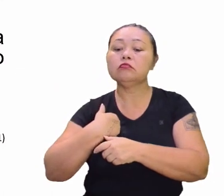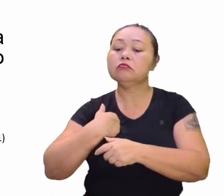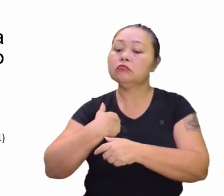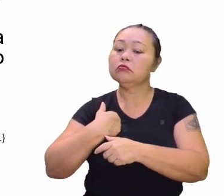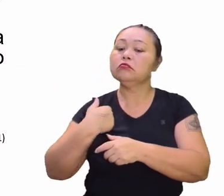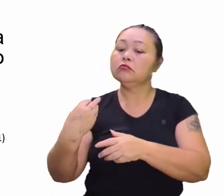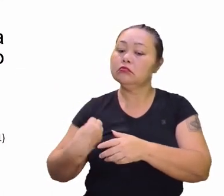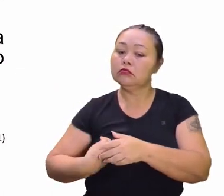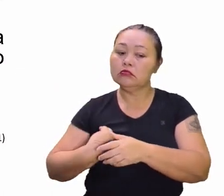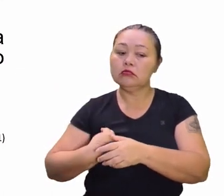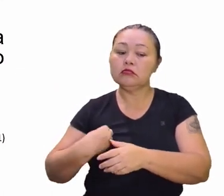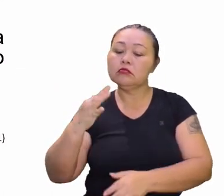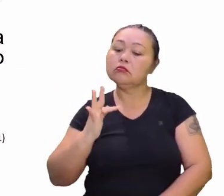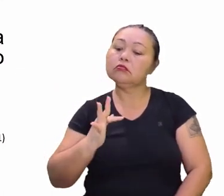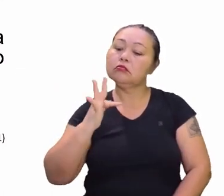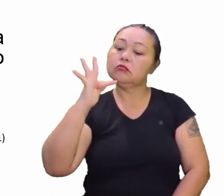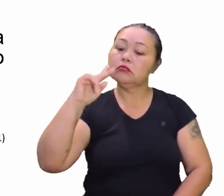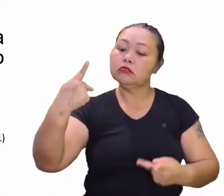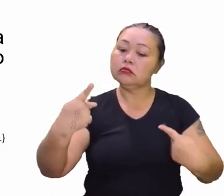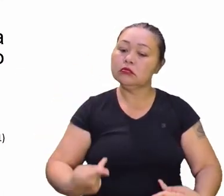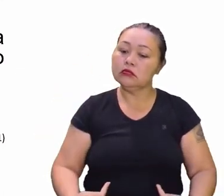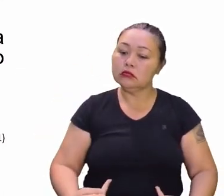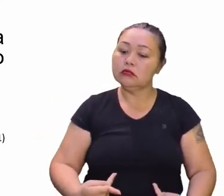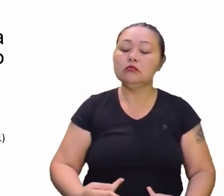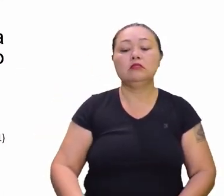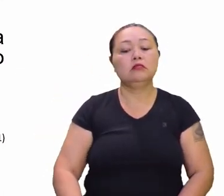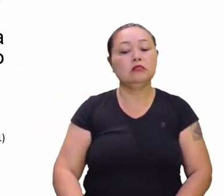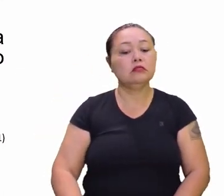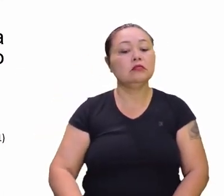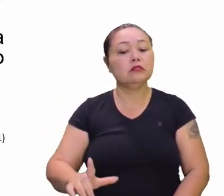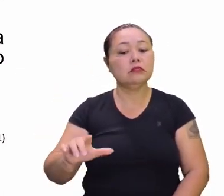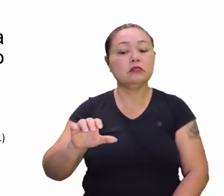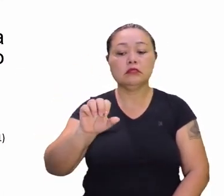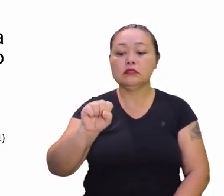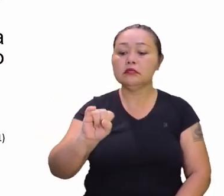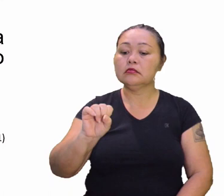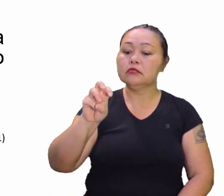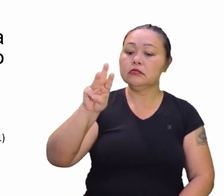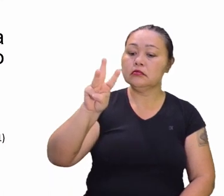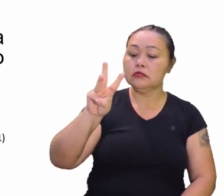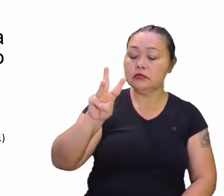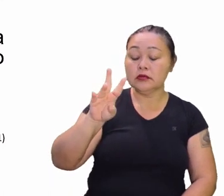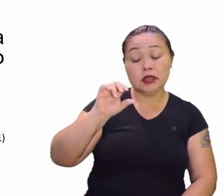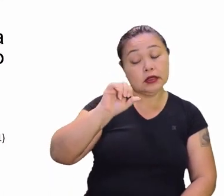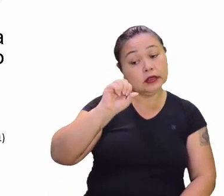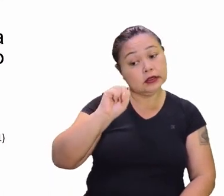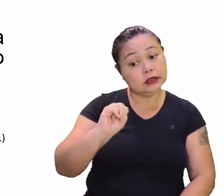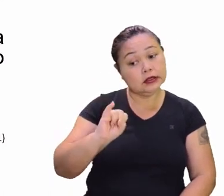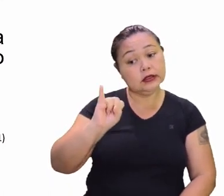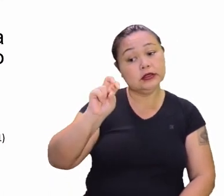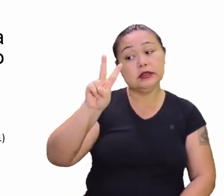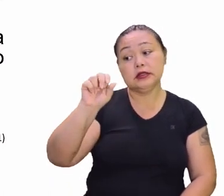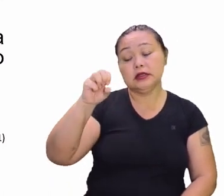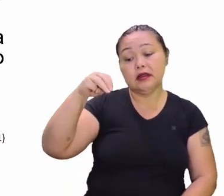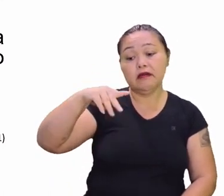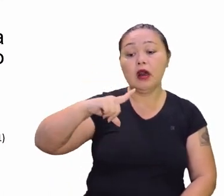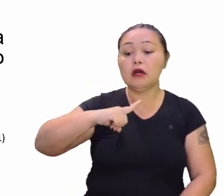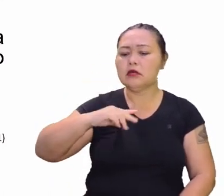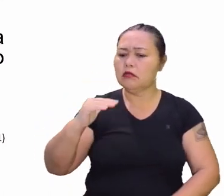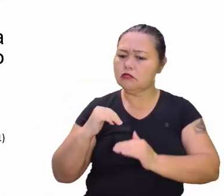Rogério, então o CIVAM é muito importante, né? Com certeza. Só lembrando que esse CIVAM, estamos falando de um nível